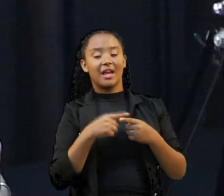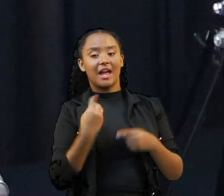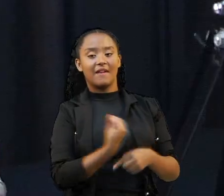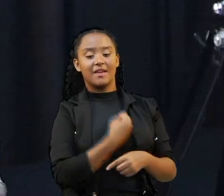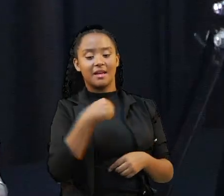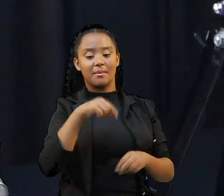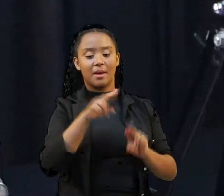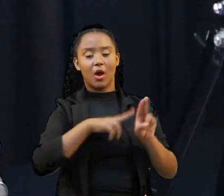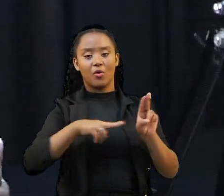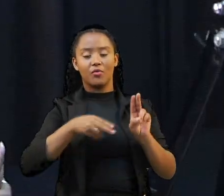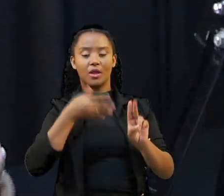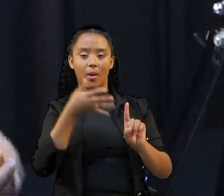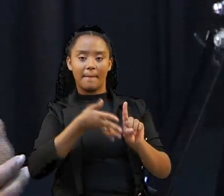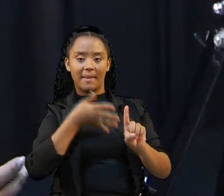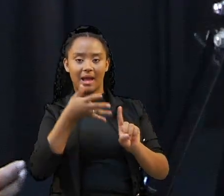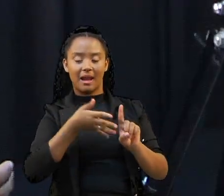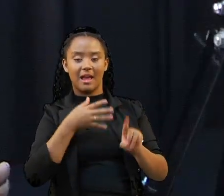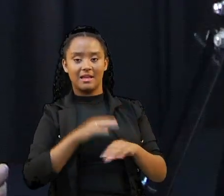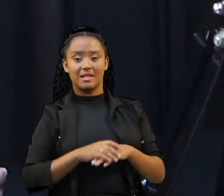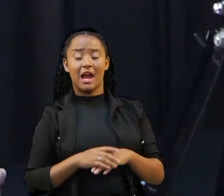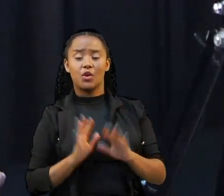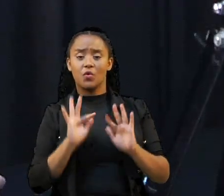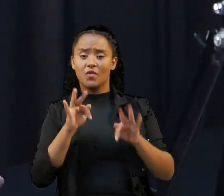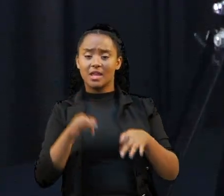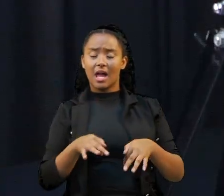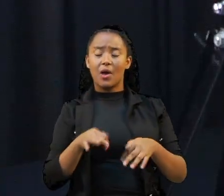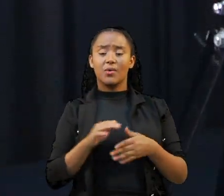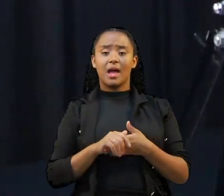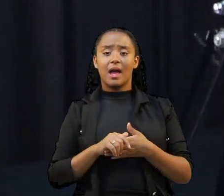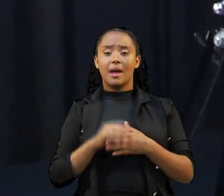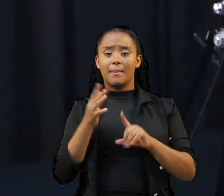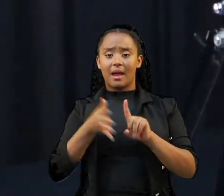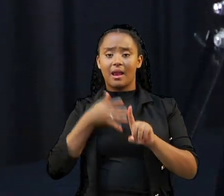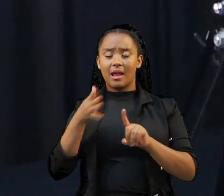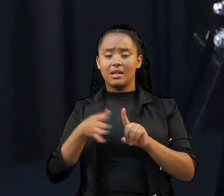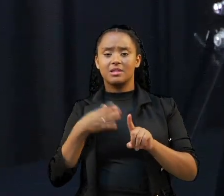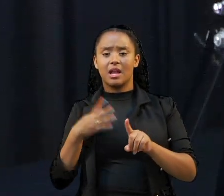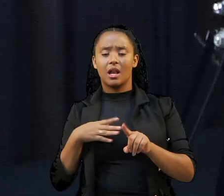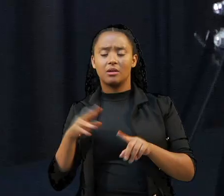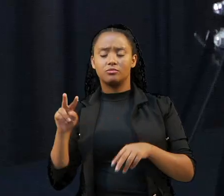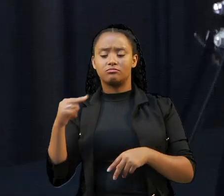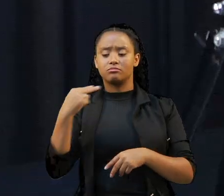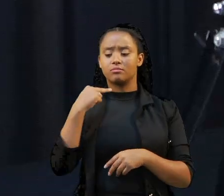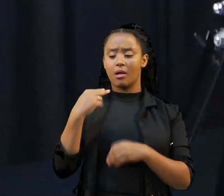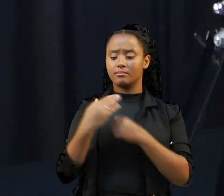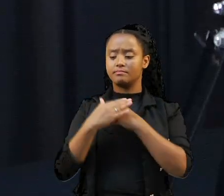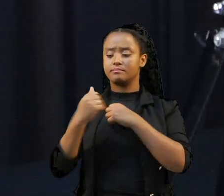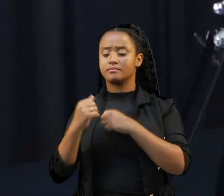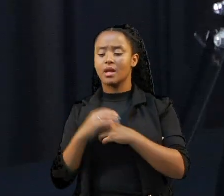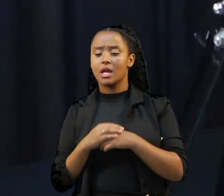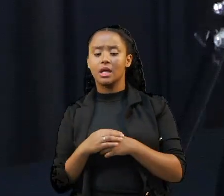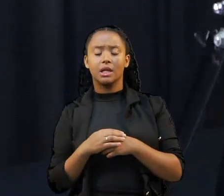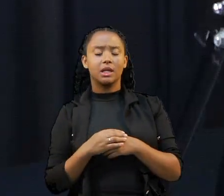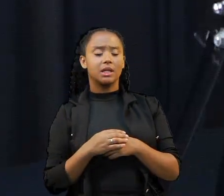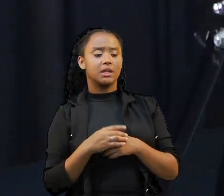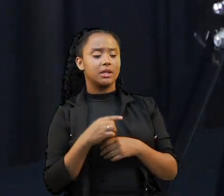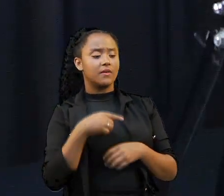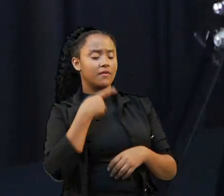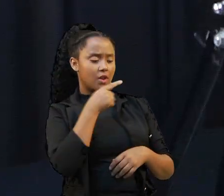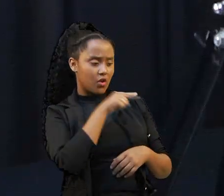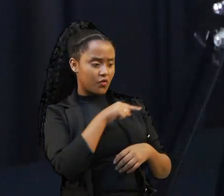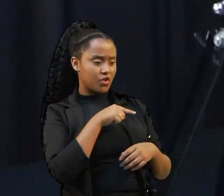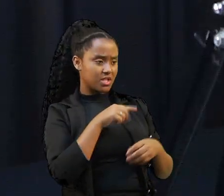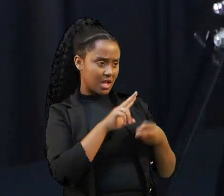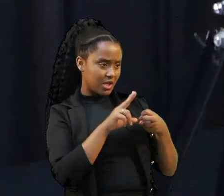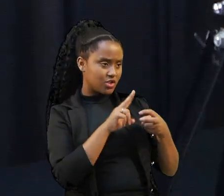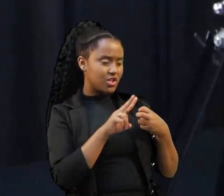depois, assim, no final da palestra, ela pegou e chegou e falou para mim: você é indígena. Ela falou assim: você é indígena. E eu já tinha ouvido muito